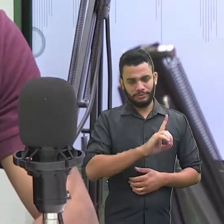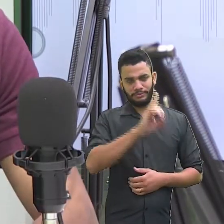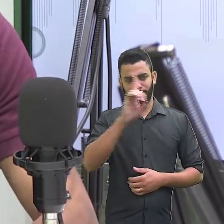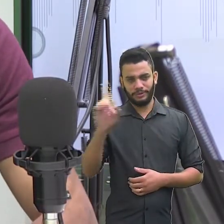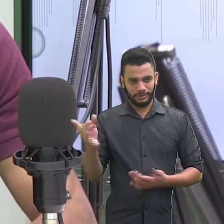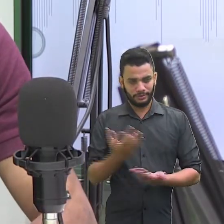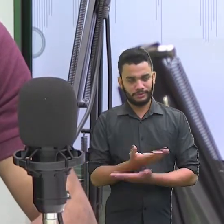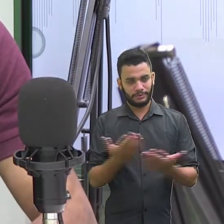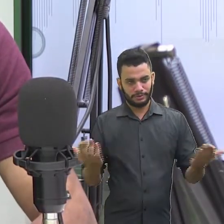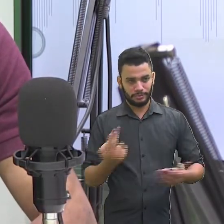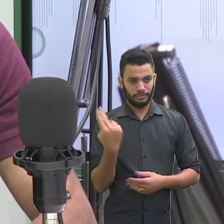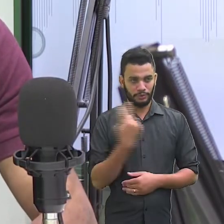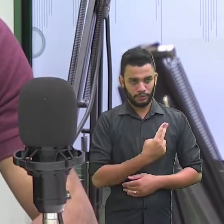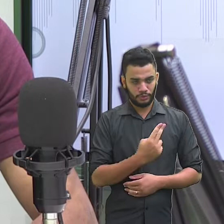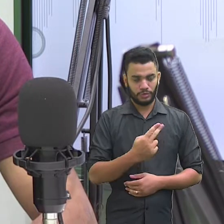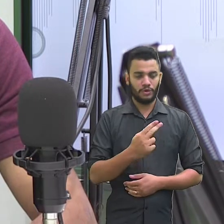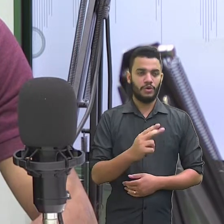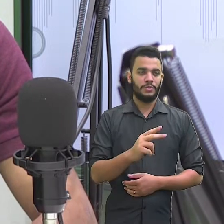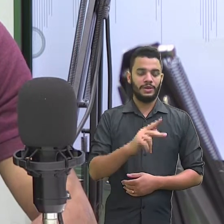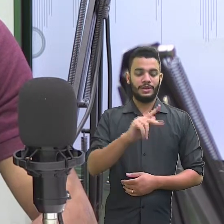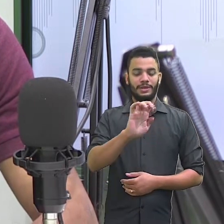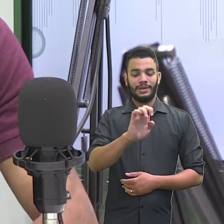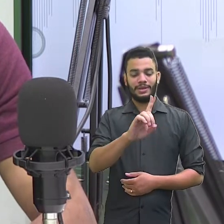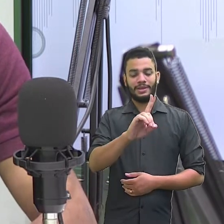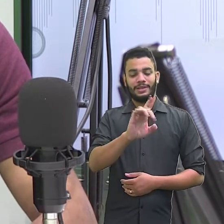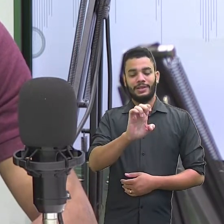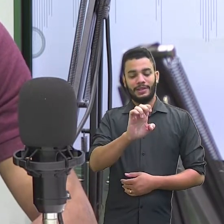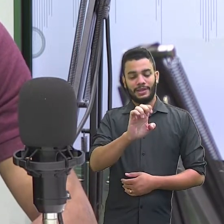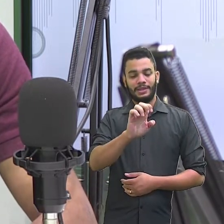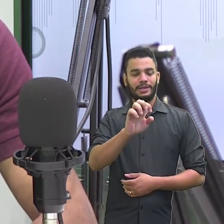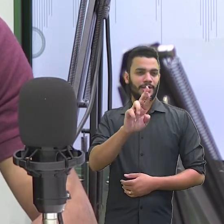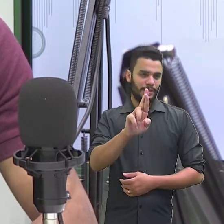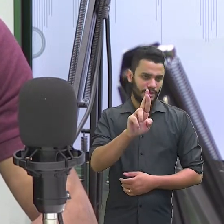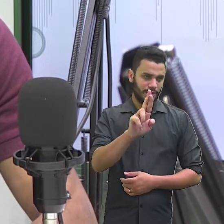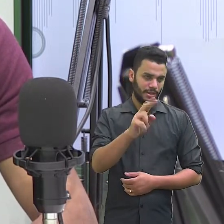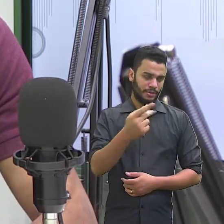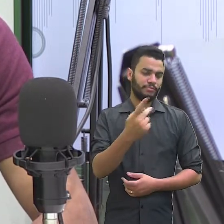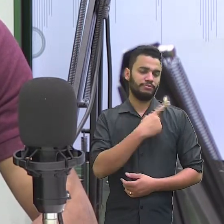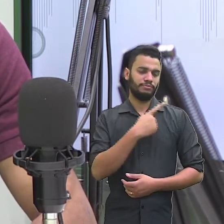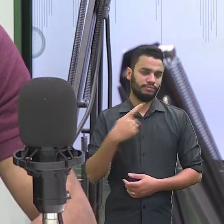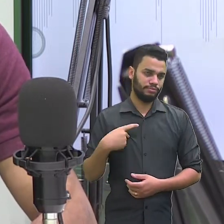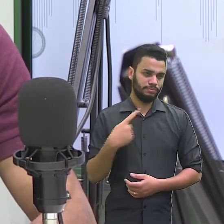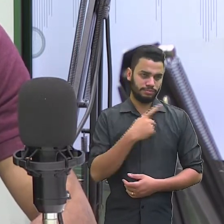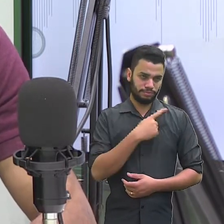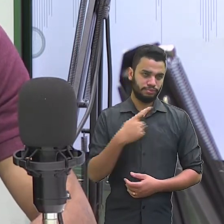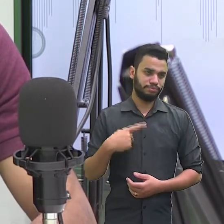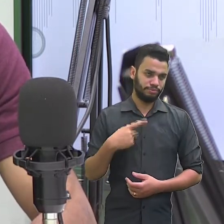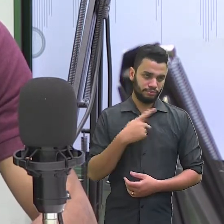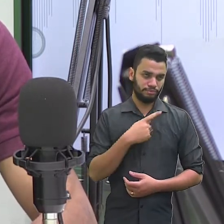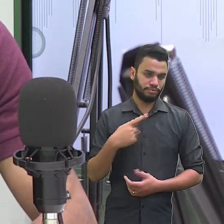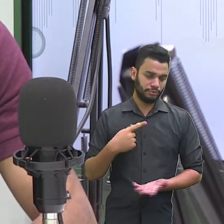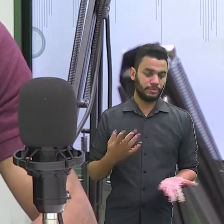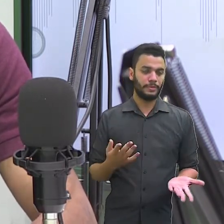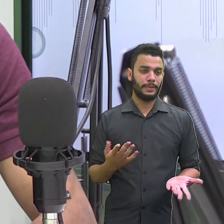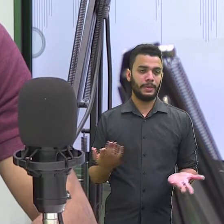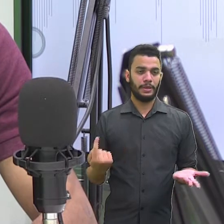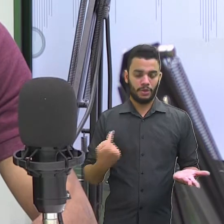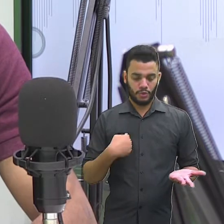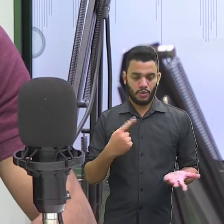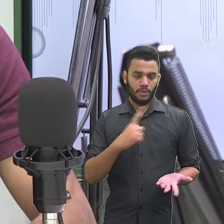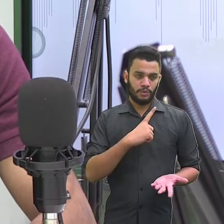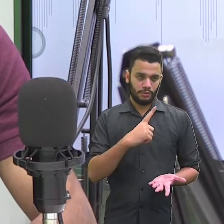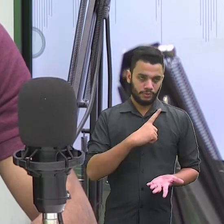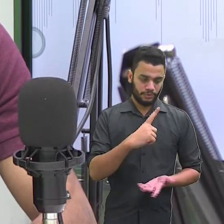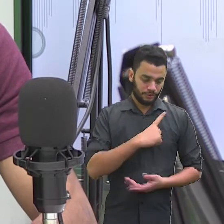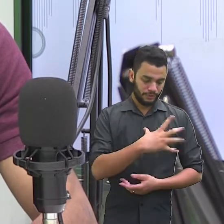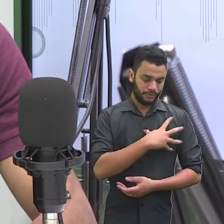pastor Eder, eu sou pastor da Igreja Batista do Caminho. Sou casado há 27 anos, sou pai de duas filhas, uma de 25,